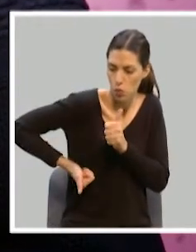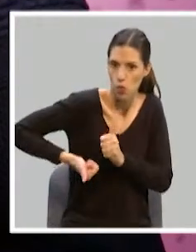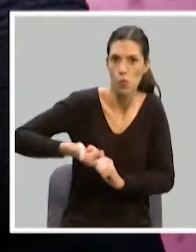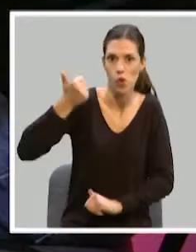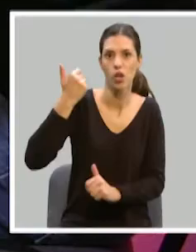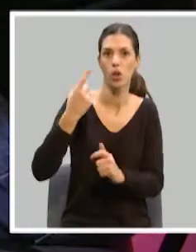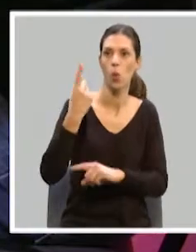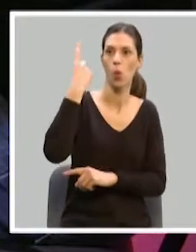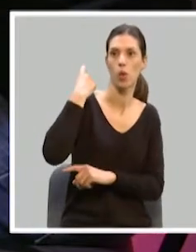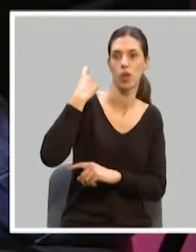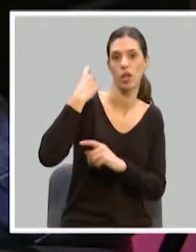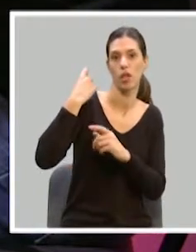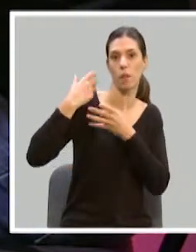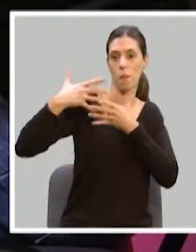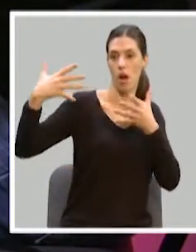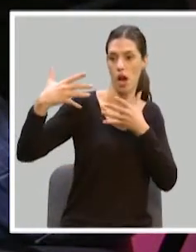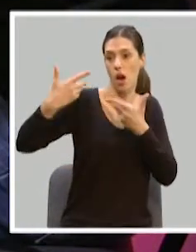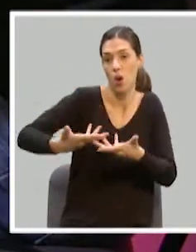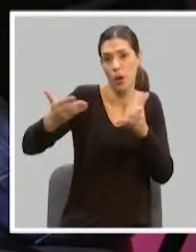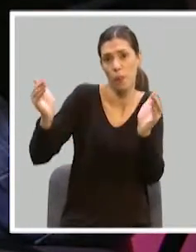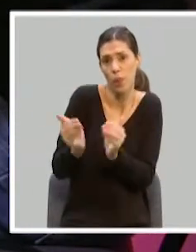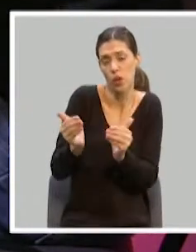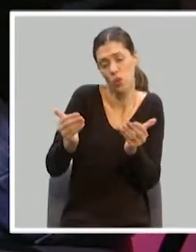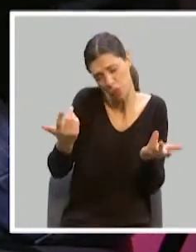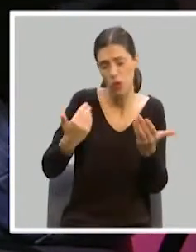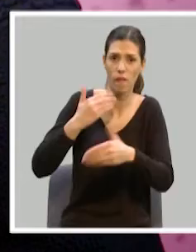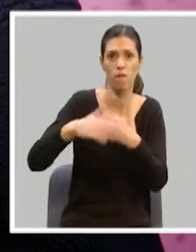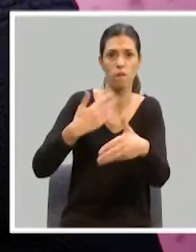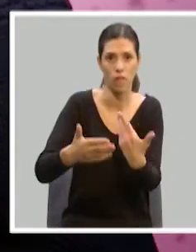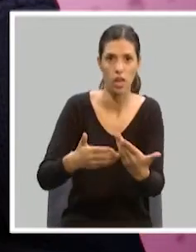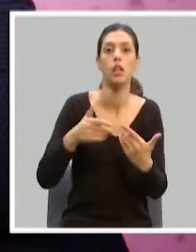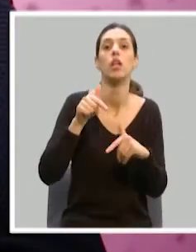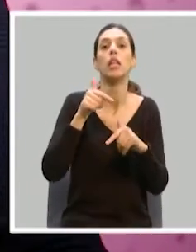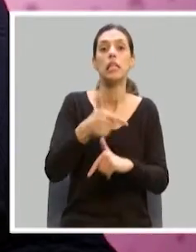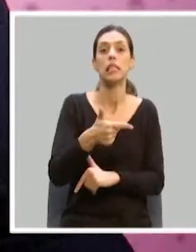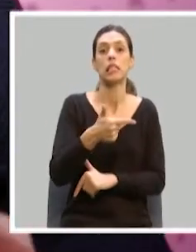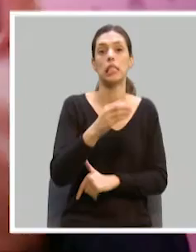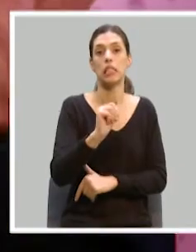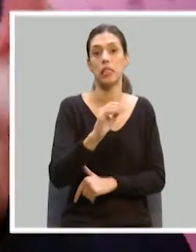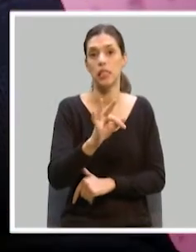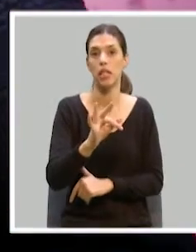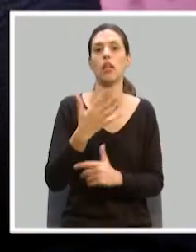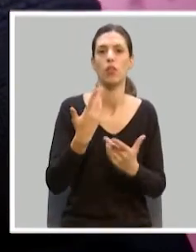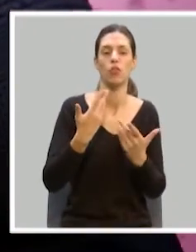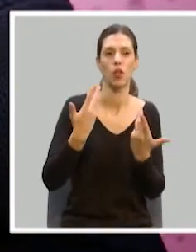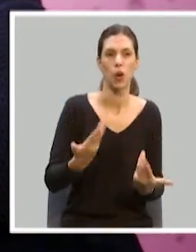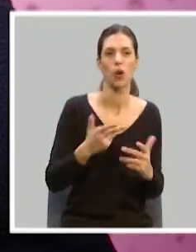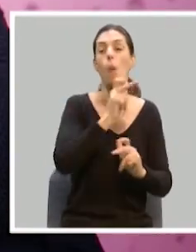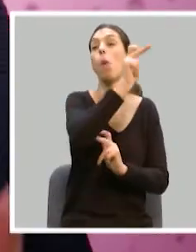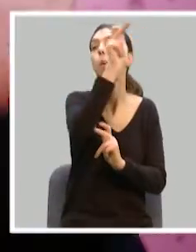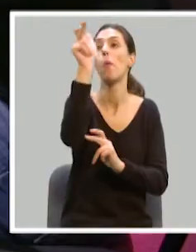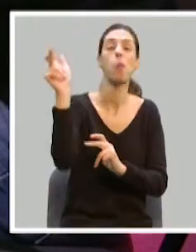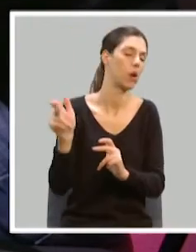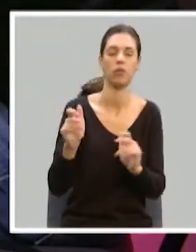hoje do que tinhas ontem não incomparavelmente nós vamos bater sempre não vai hoje tantas